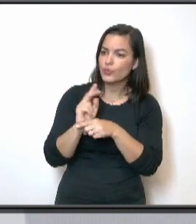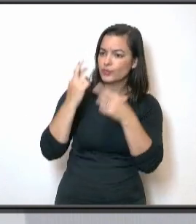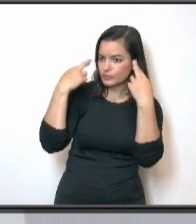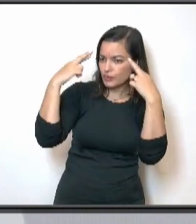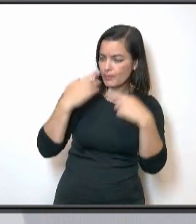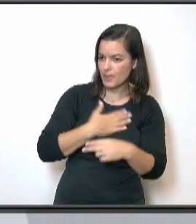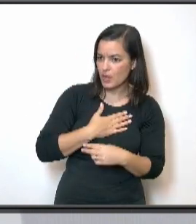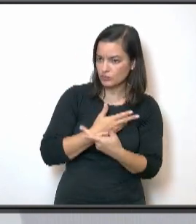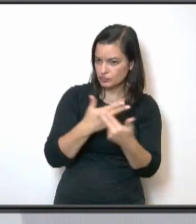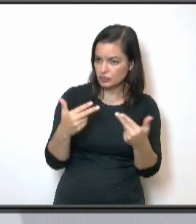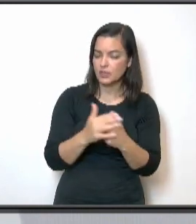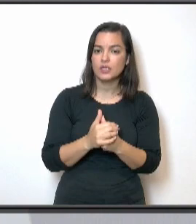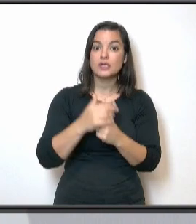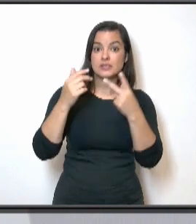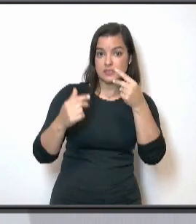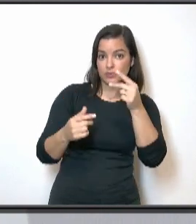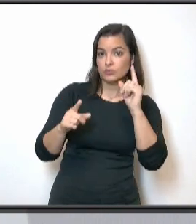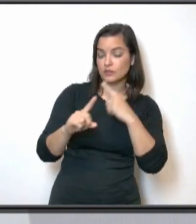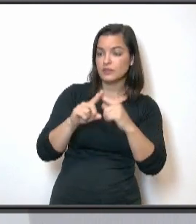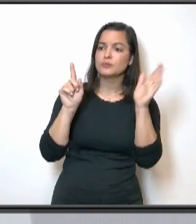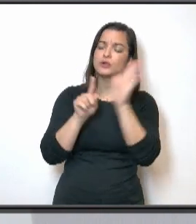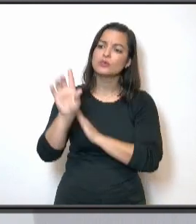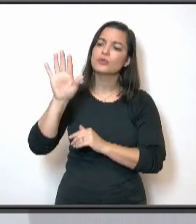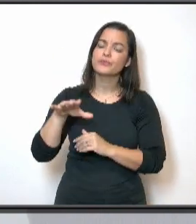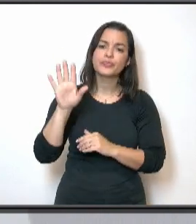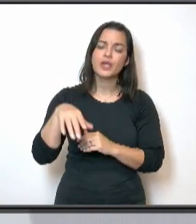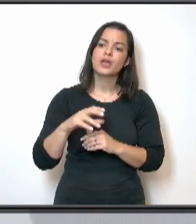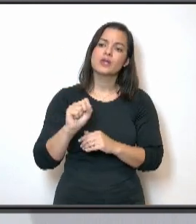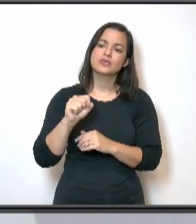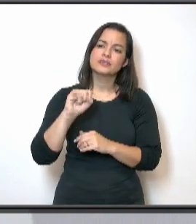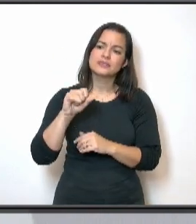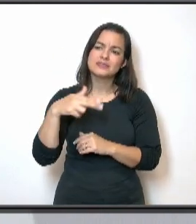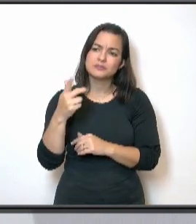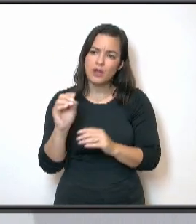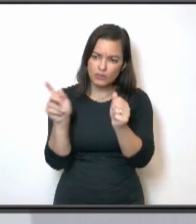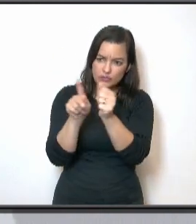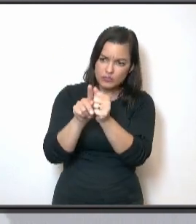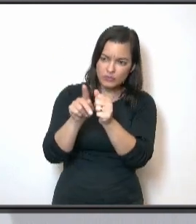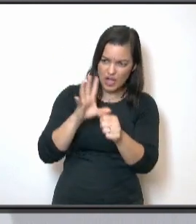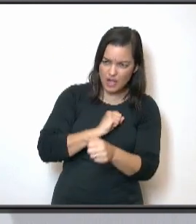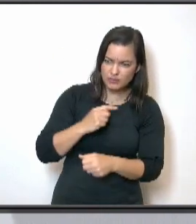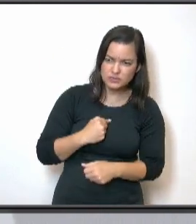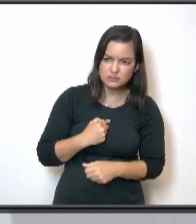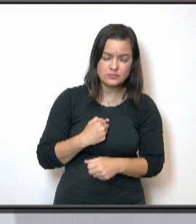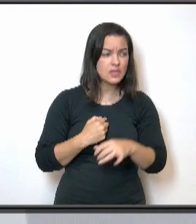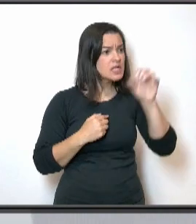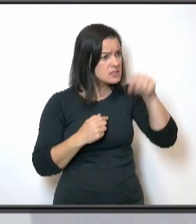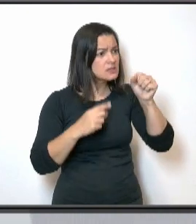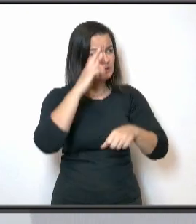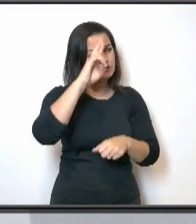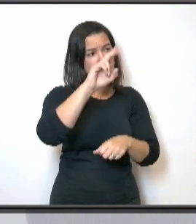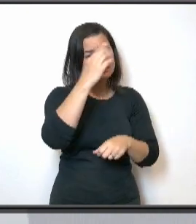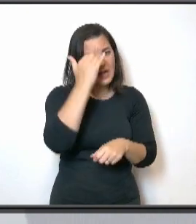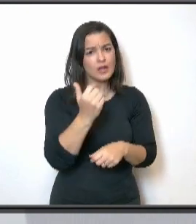a perguntar-lhe pela segunda vez: Simão, filho de João, tu me amas? Ele lhe respondeu: Sim, Senhor, tu sabes que te